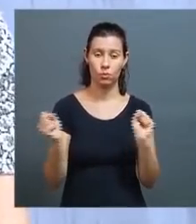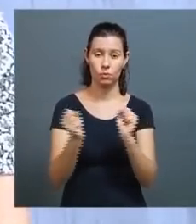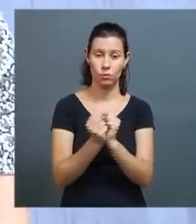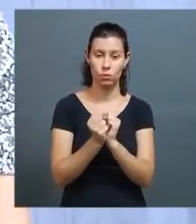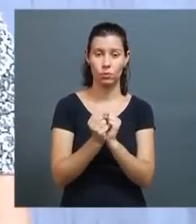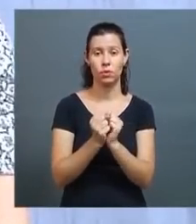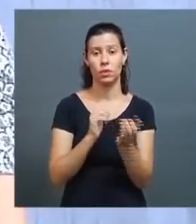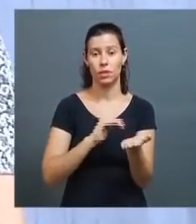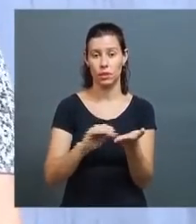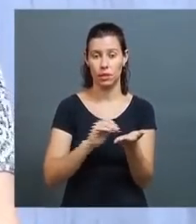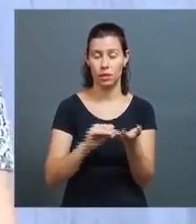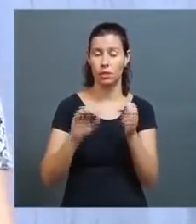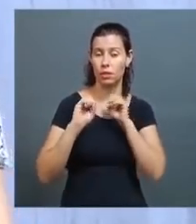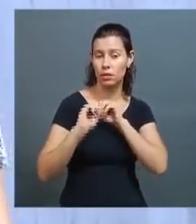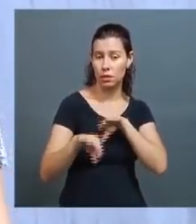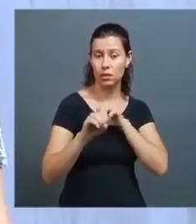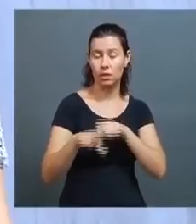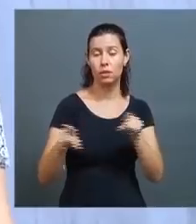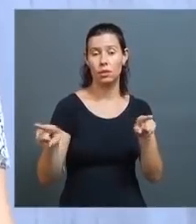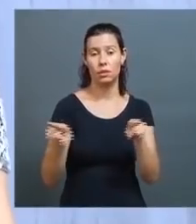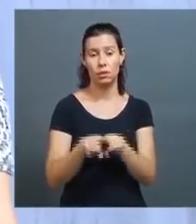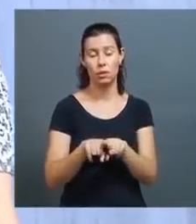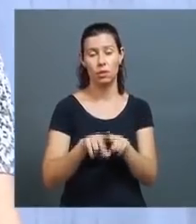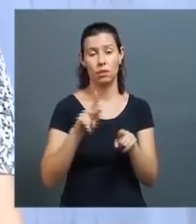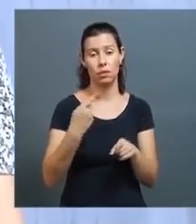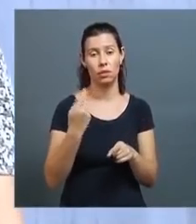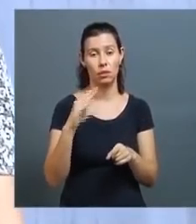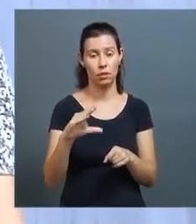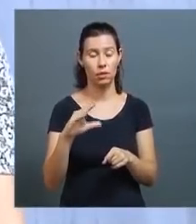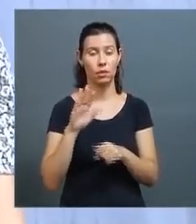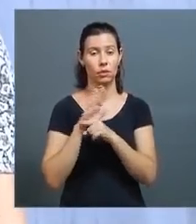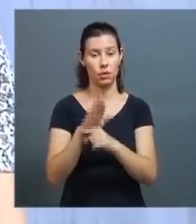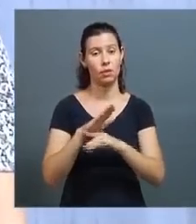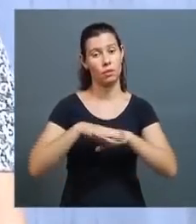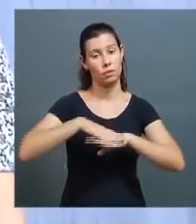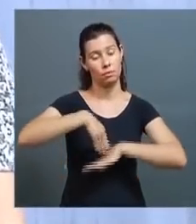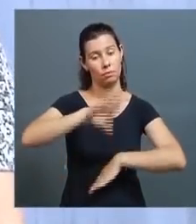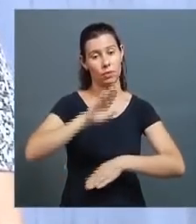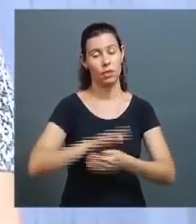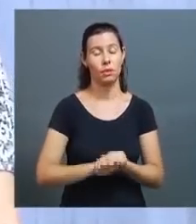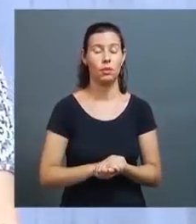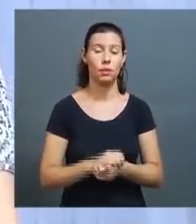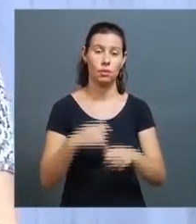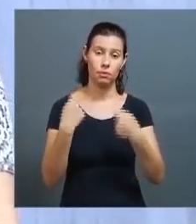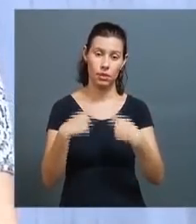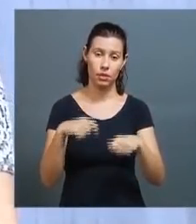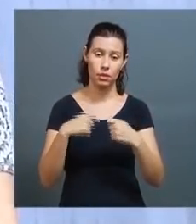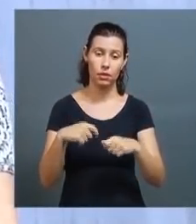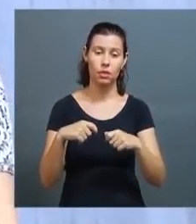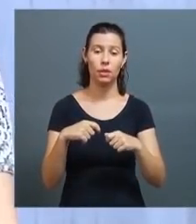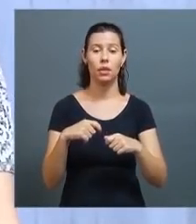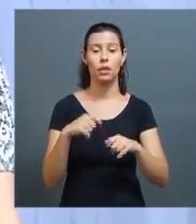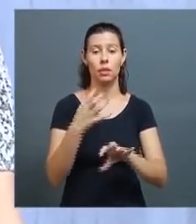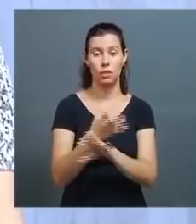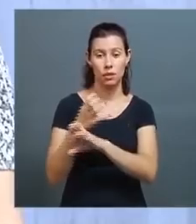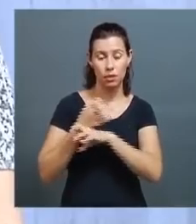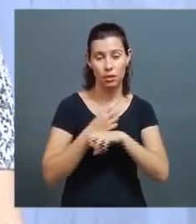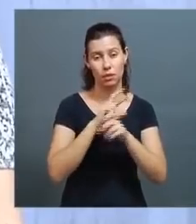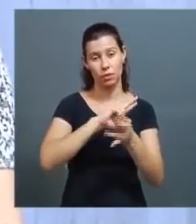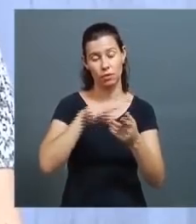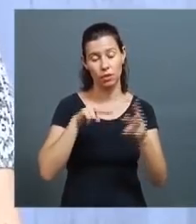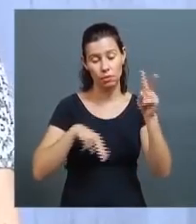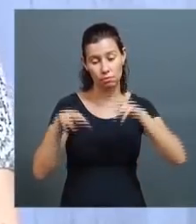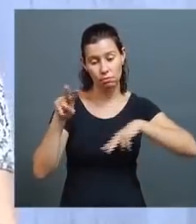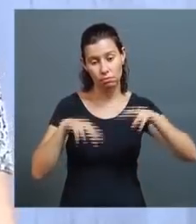da Secretaria de Saúde e da Educação com o Hospital de Clínicas favoreceria muito. Então, é necessário um olhar interdisciplinar. Fazer